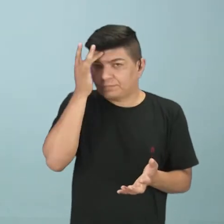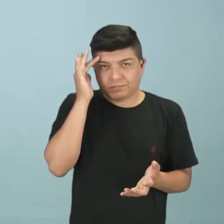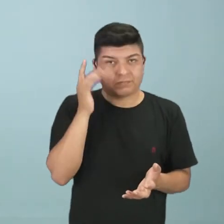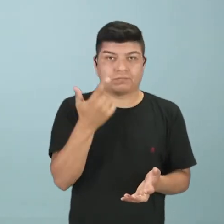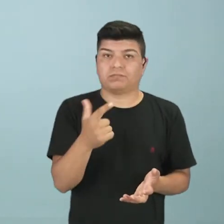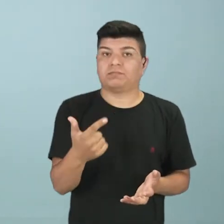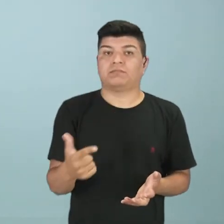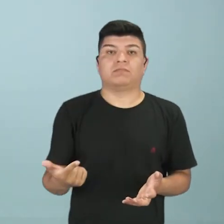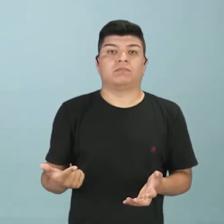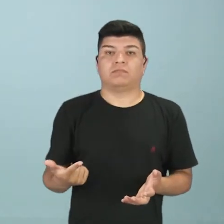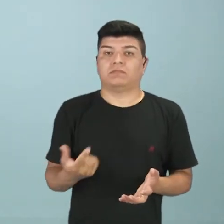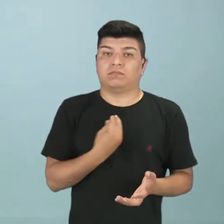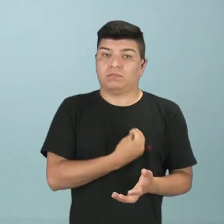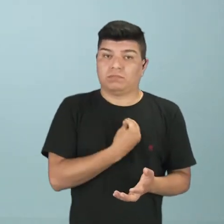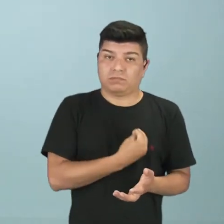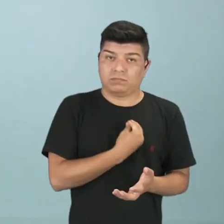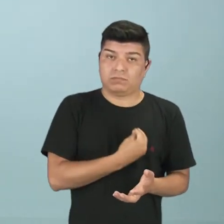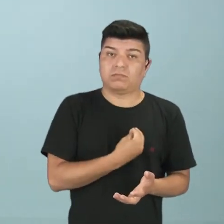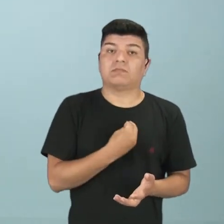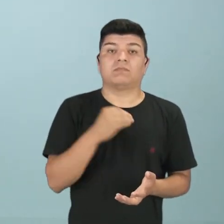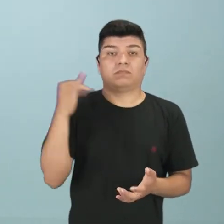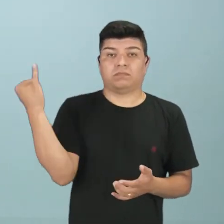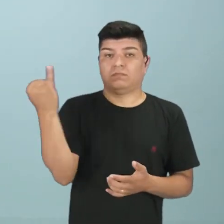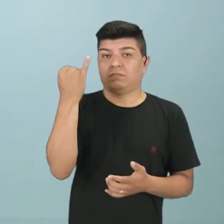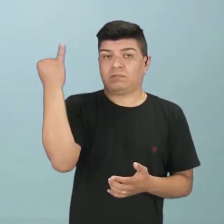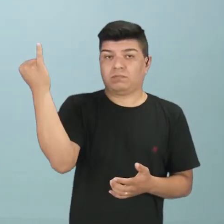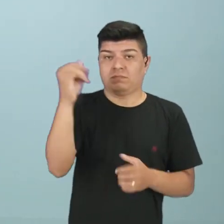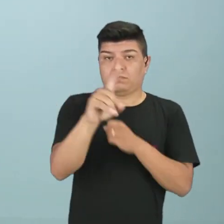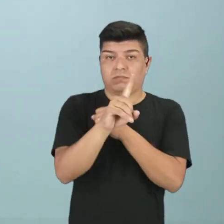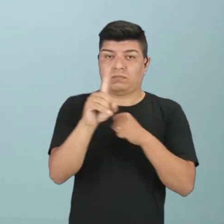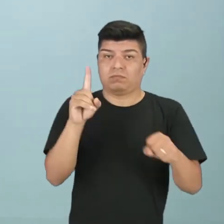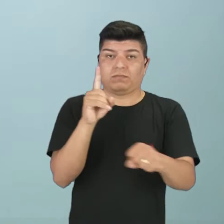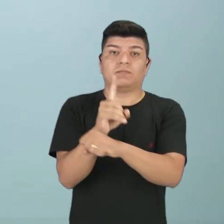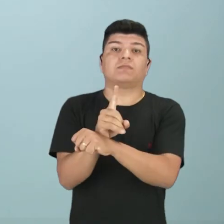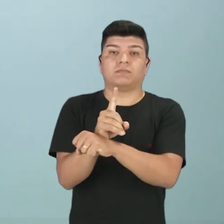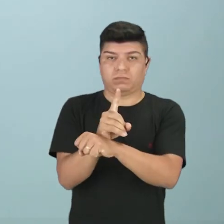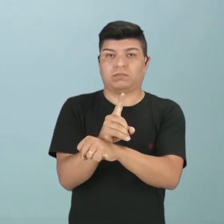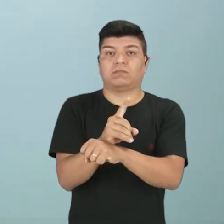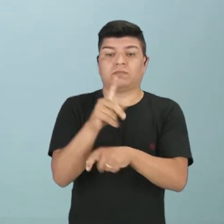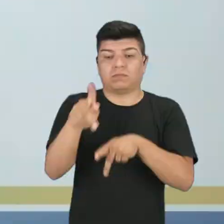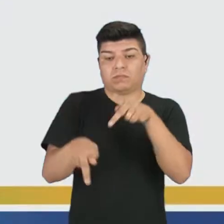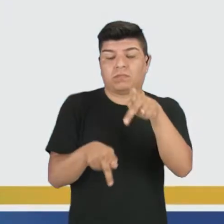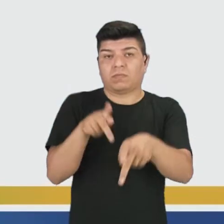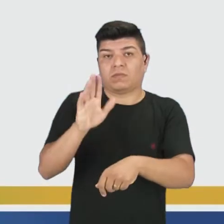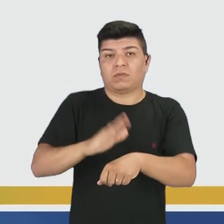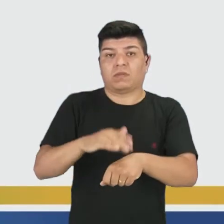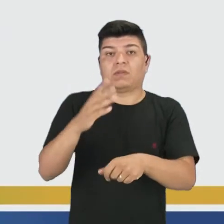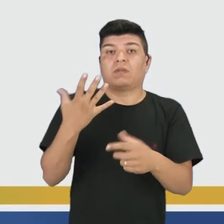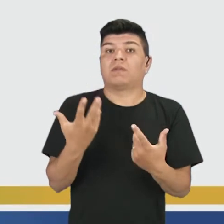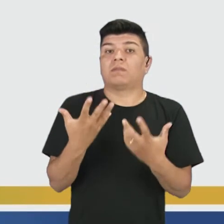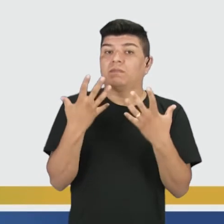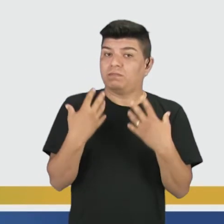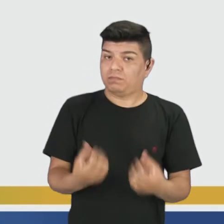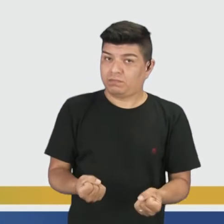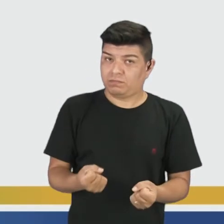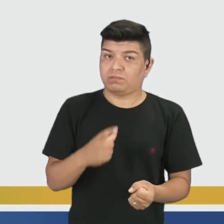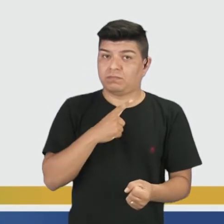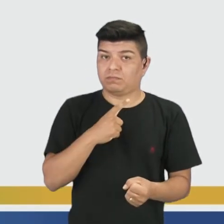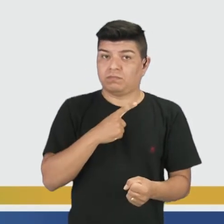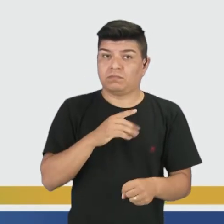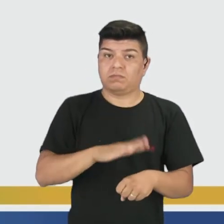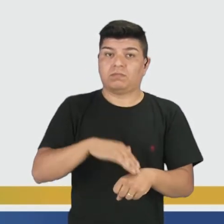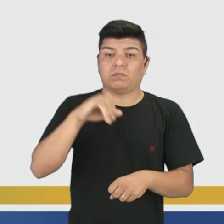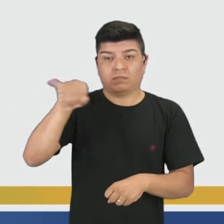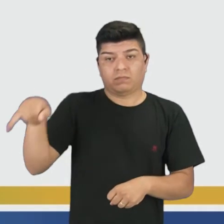pessoas estejam participando desse processo que é tão importante para a sociedade. Então, a população mais favorecida tem